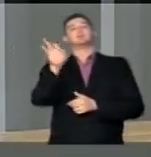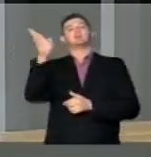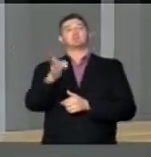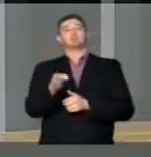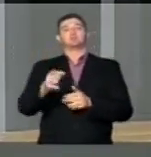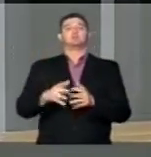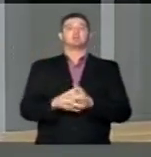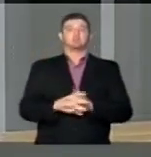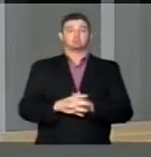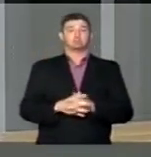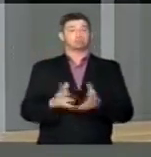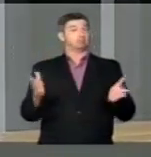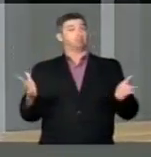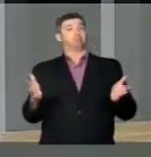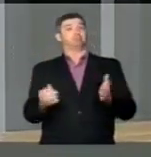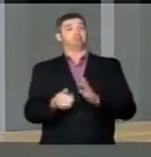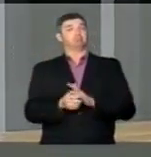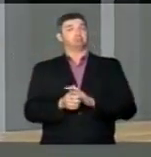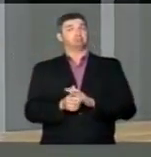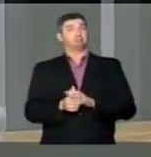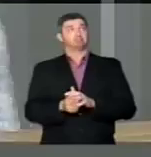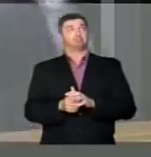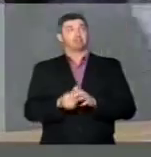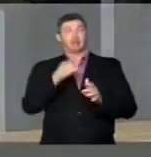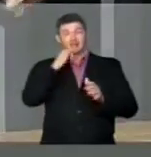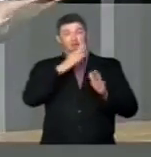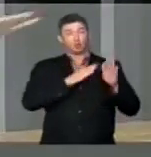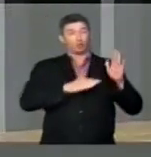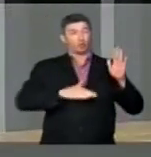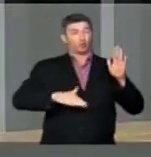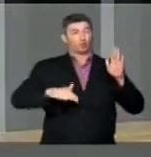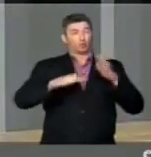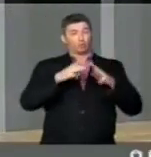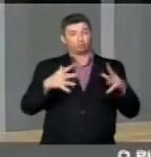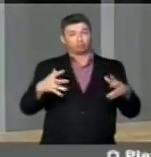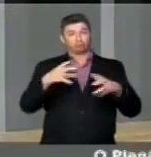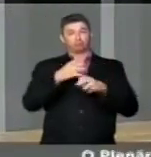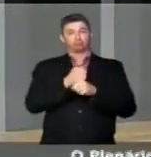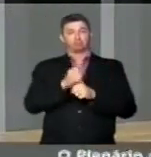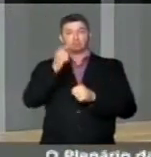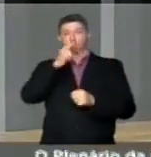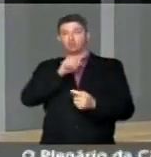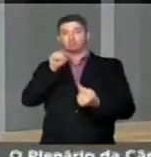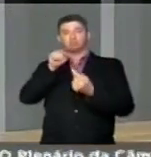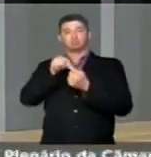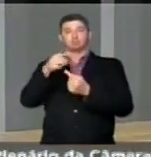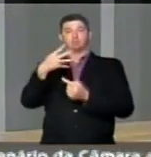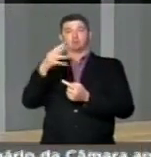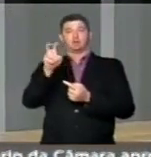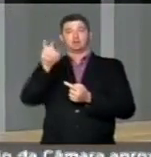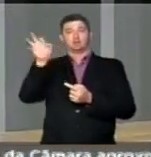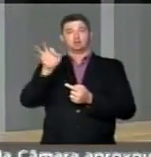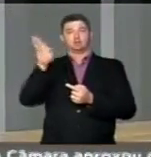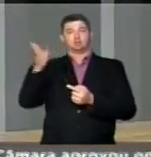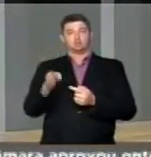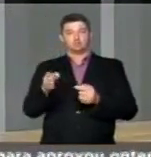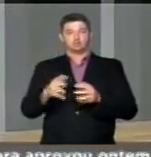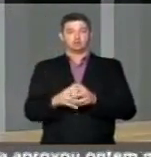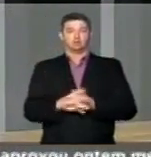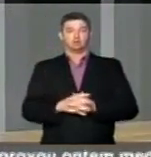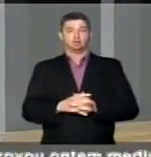45%. Ou seja, todas as energias renováveis somadas atingiriam